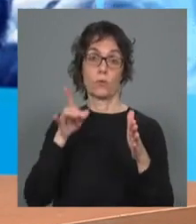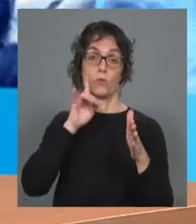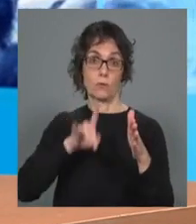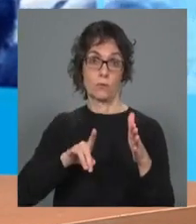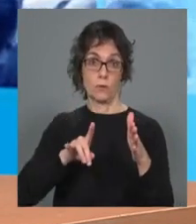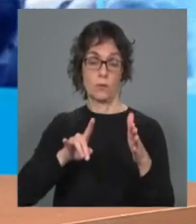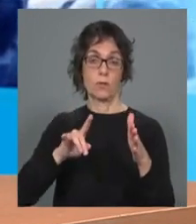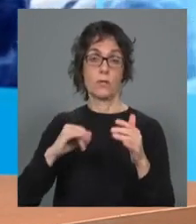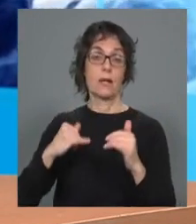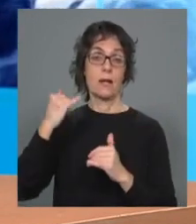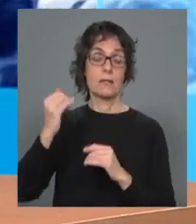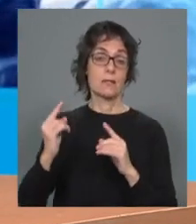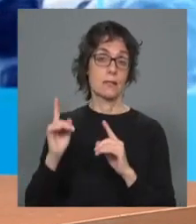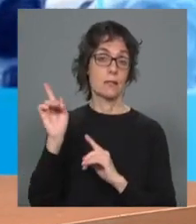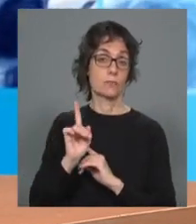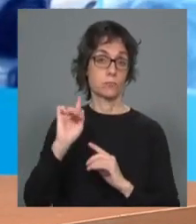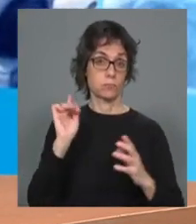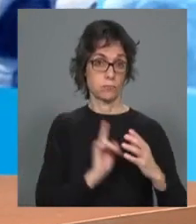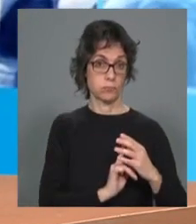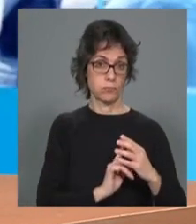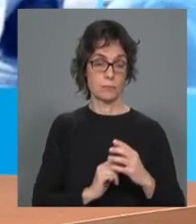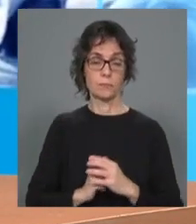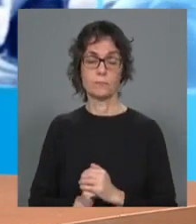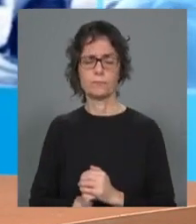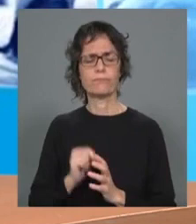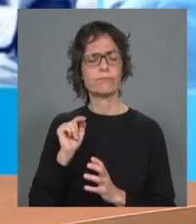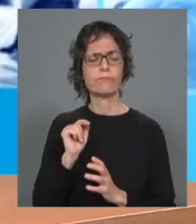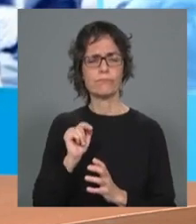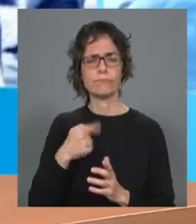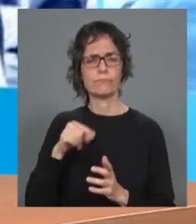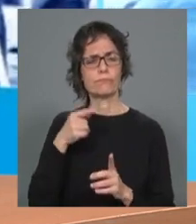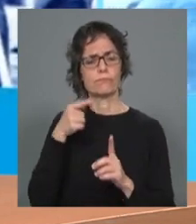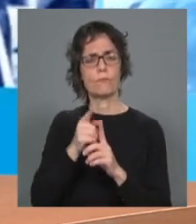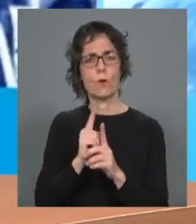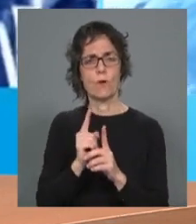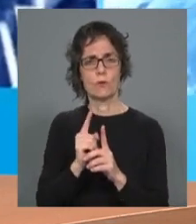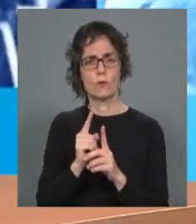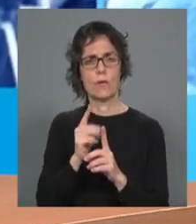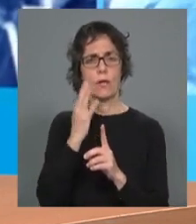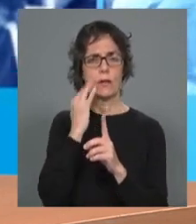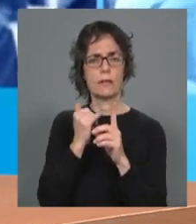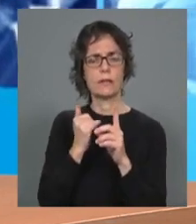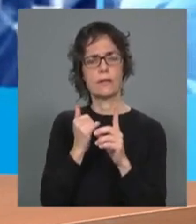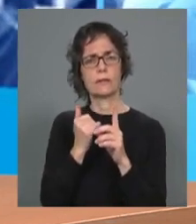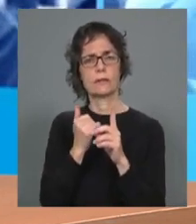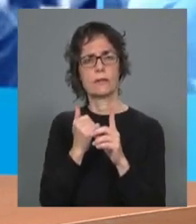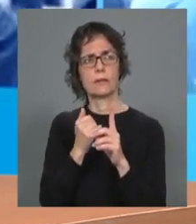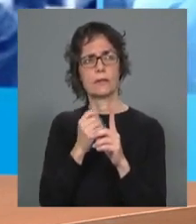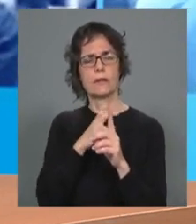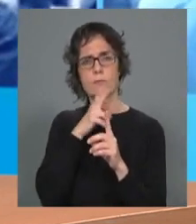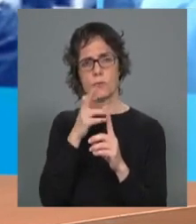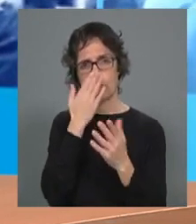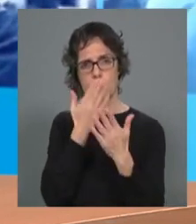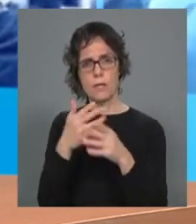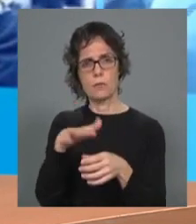primeiro confinamento, foi um bocadinho uma resposta a uma necessidade muito, muito evidente, que nos